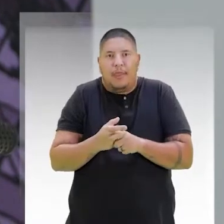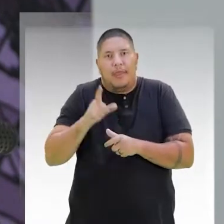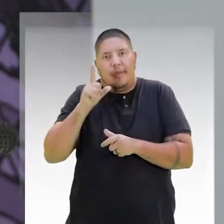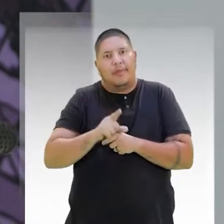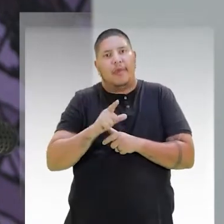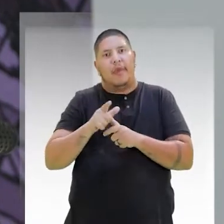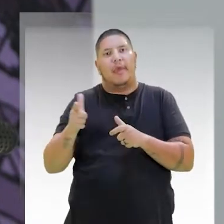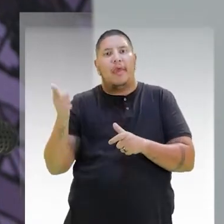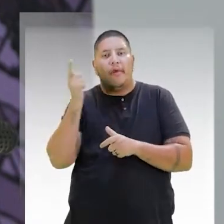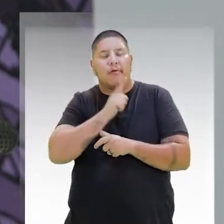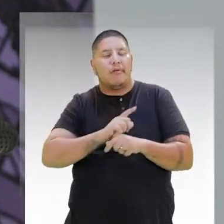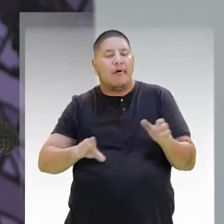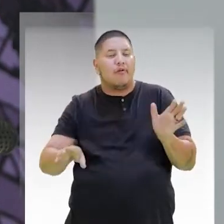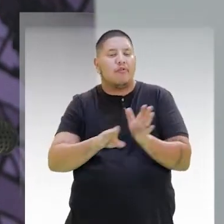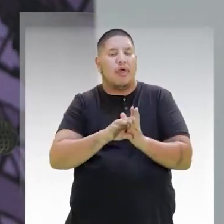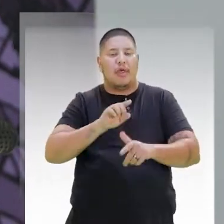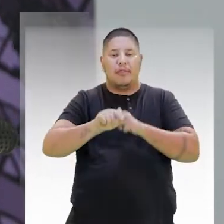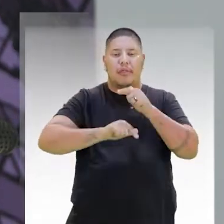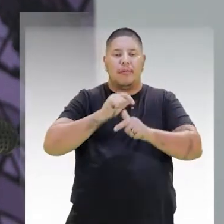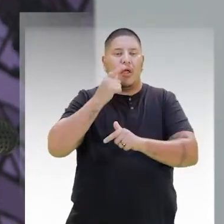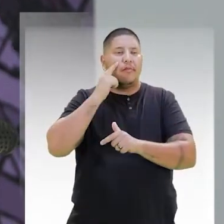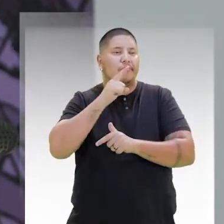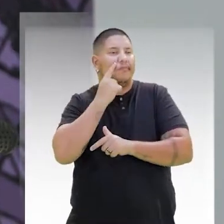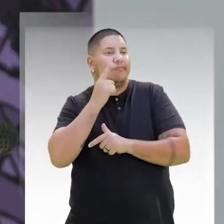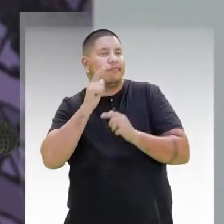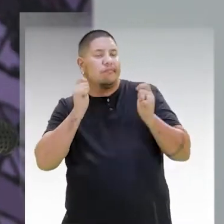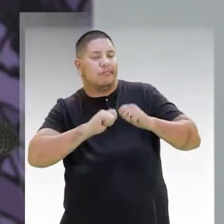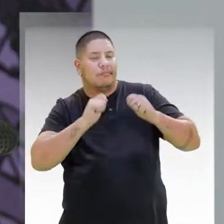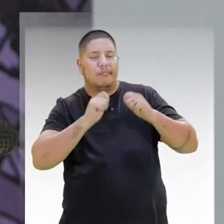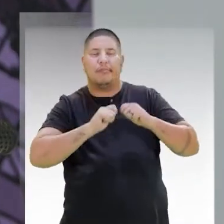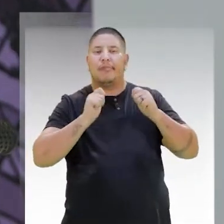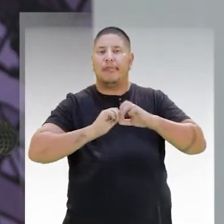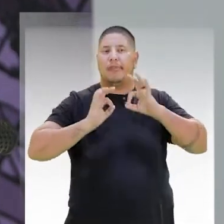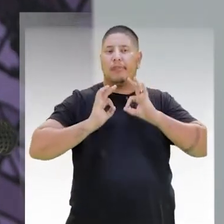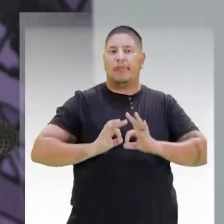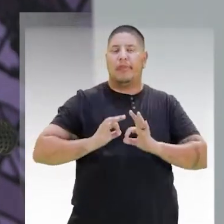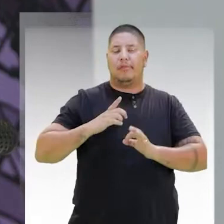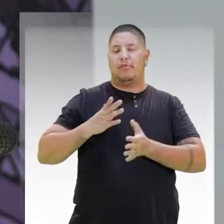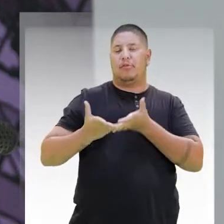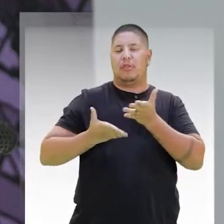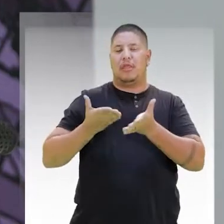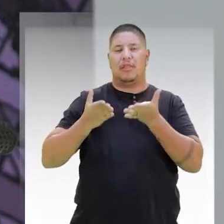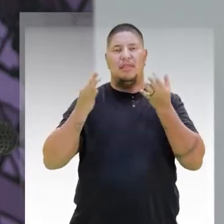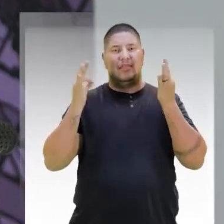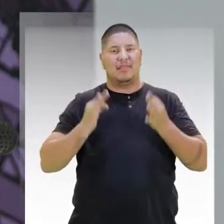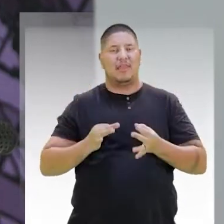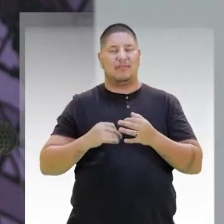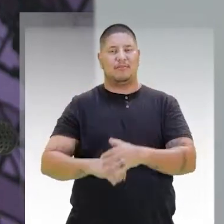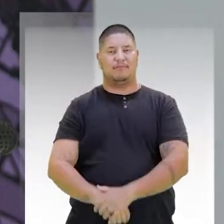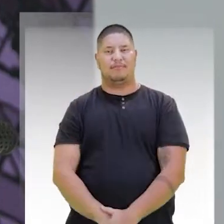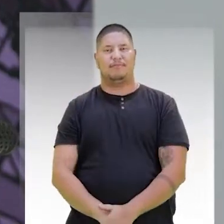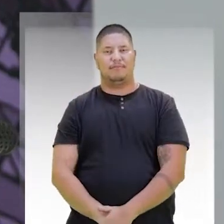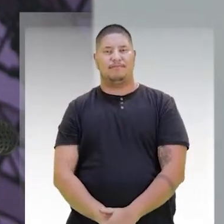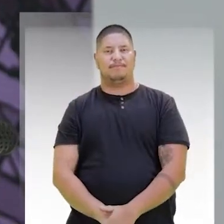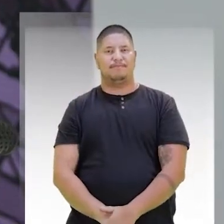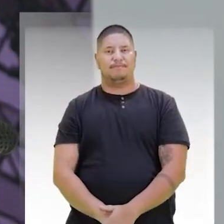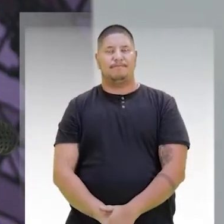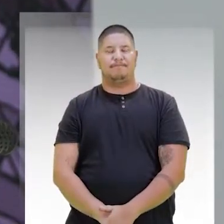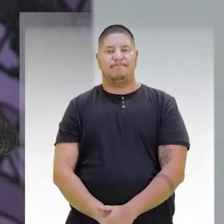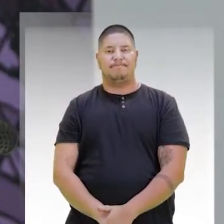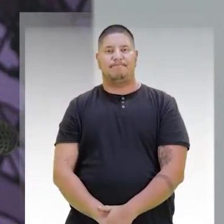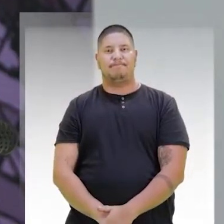é chegar no mercado de trabalho e ter condições dignas de trabalho, ser tratado dignamente. Então, é